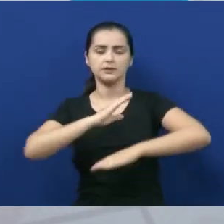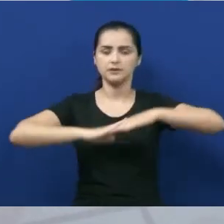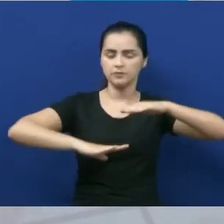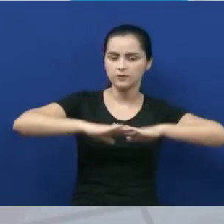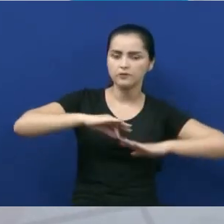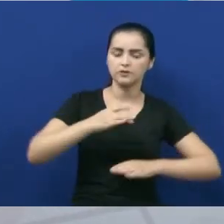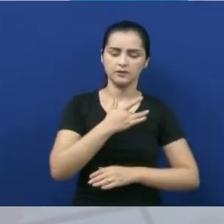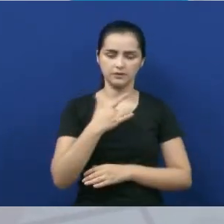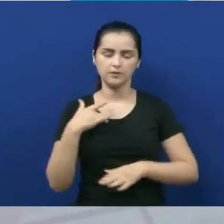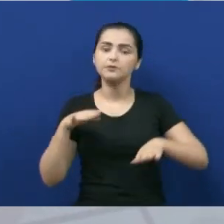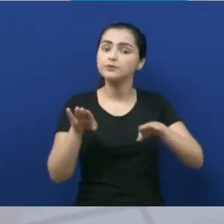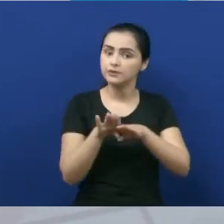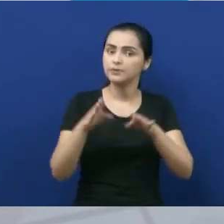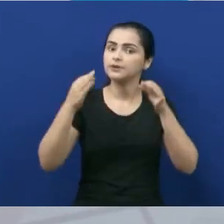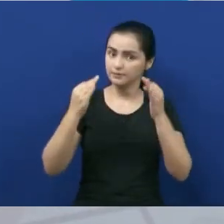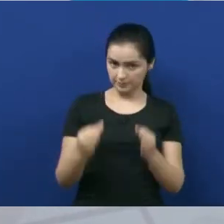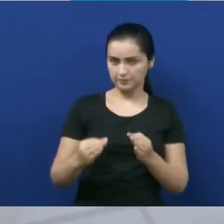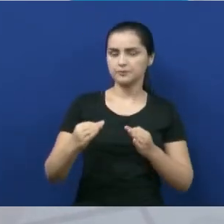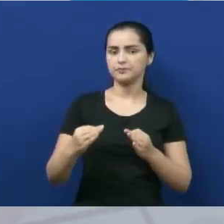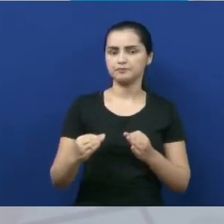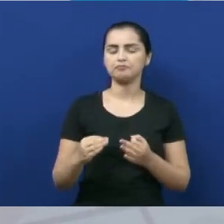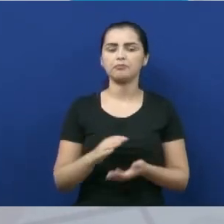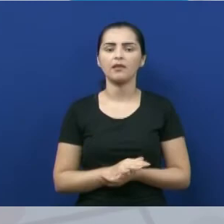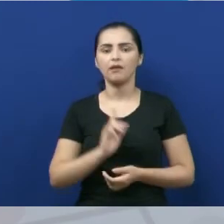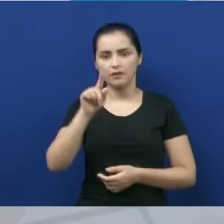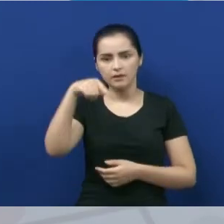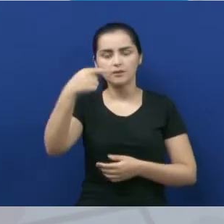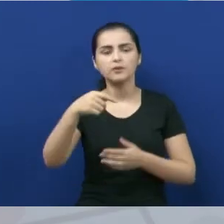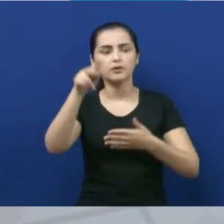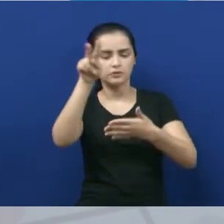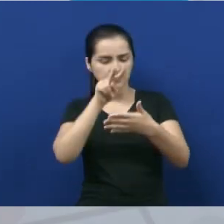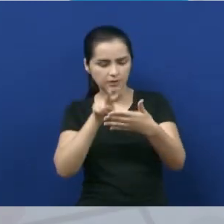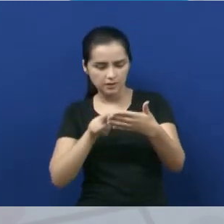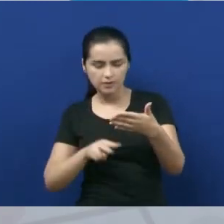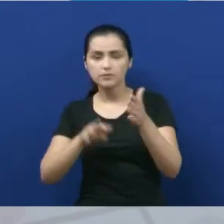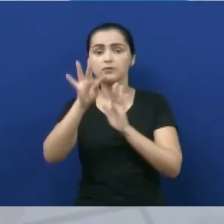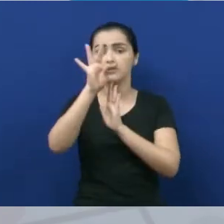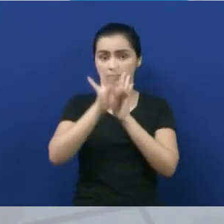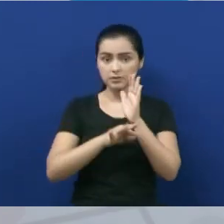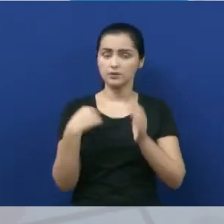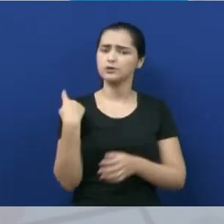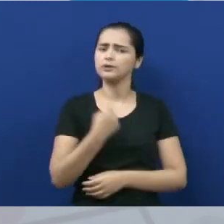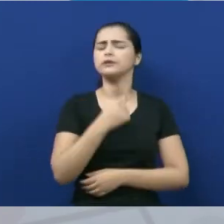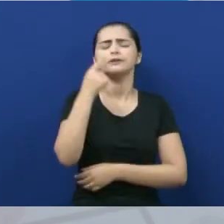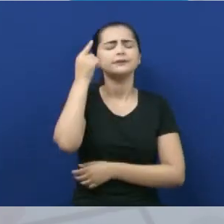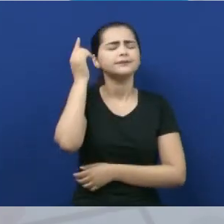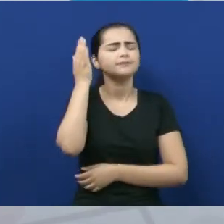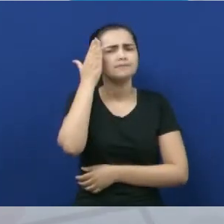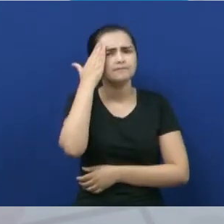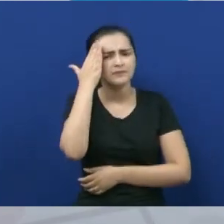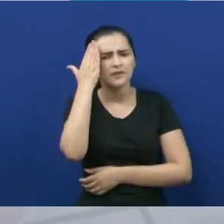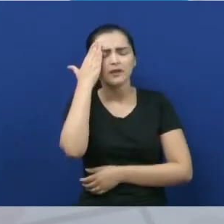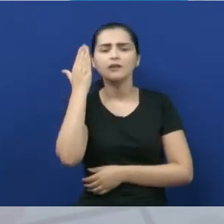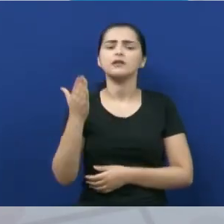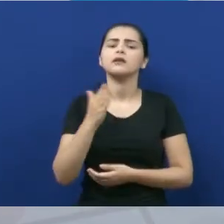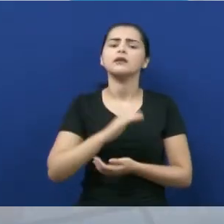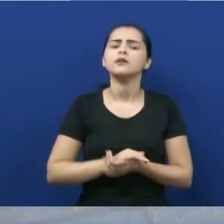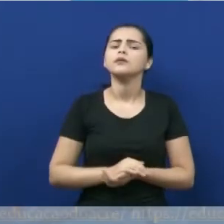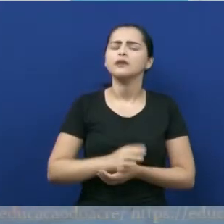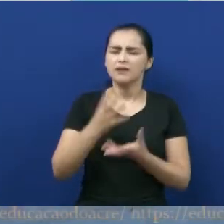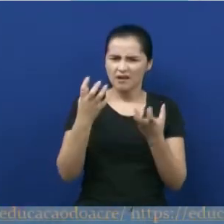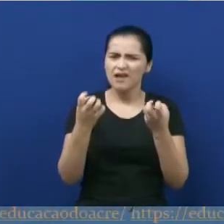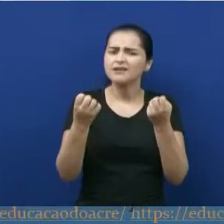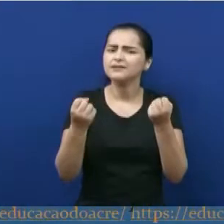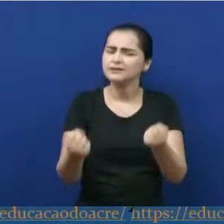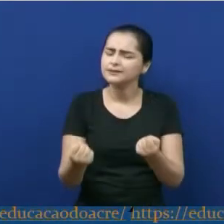pelos Profissionais de Saúde o correto após a leitura do texto concluímos que Sartre concorda com o fragmento